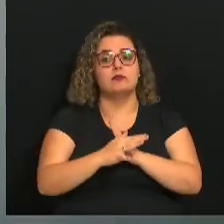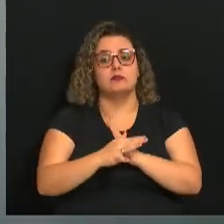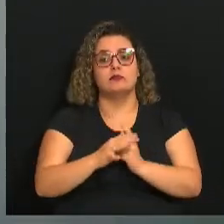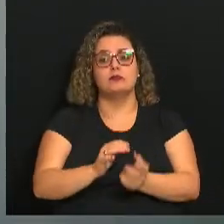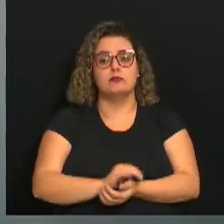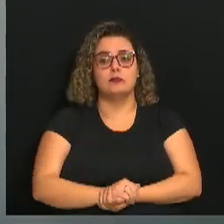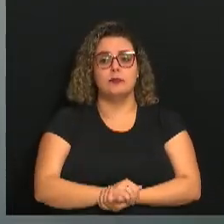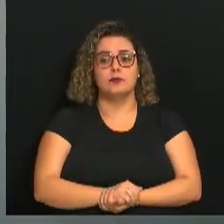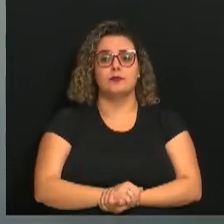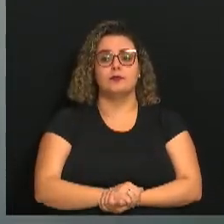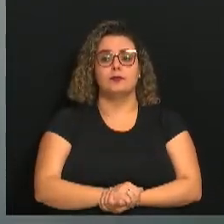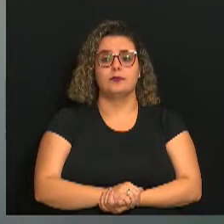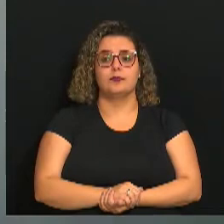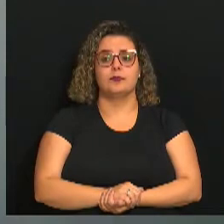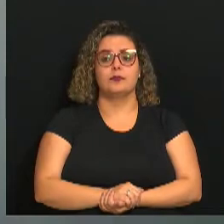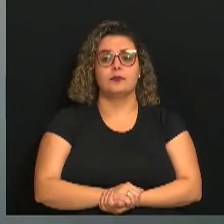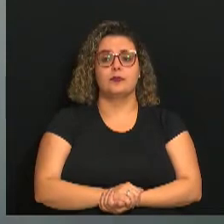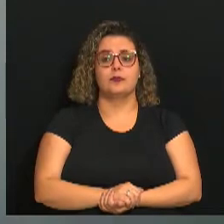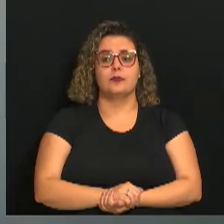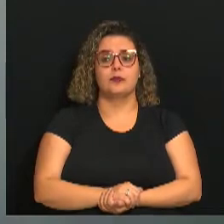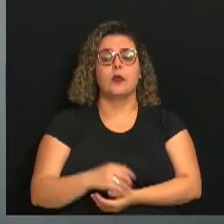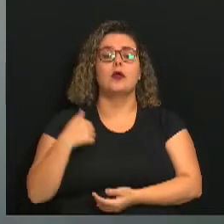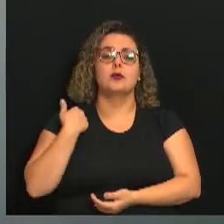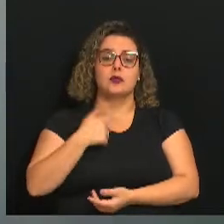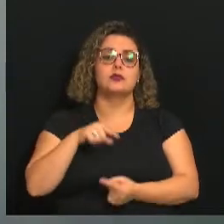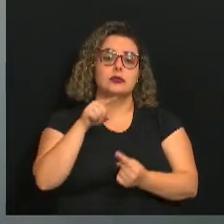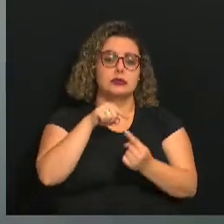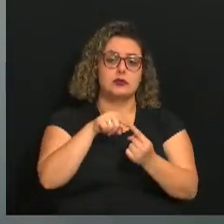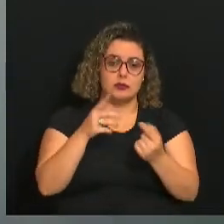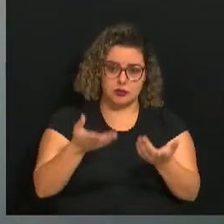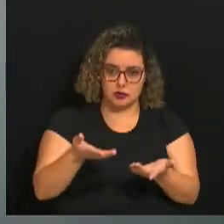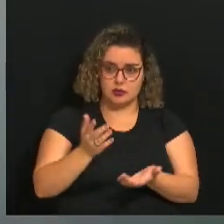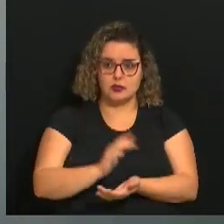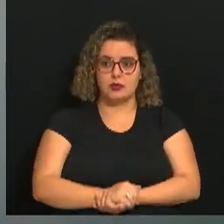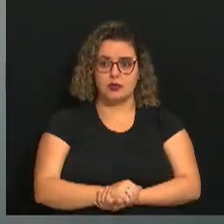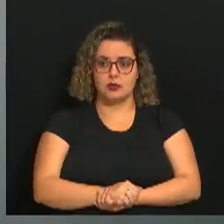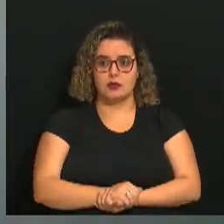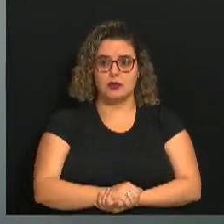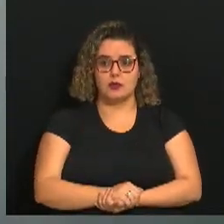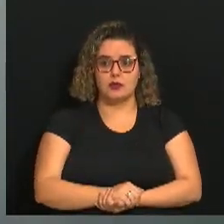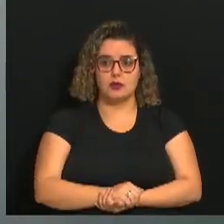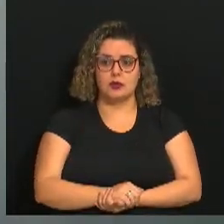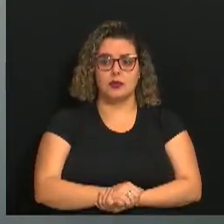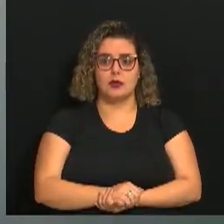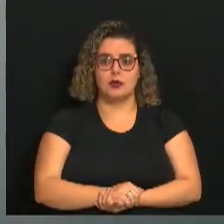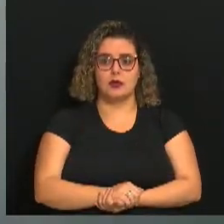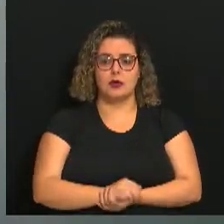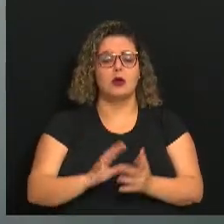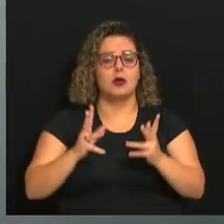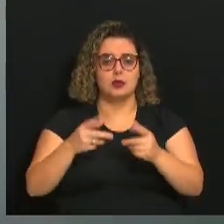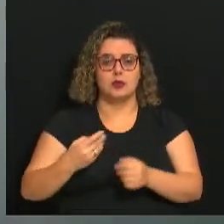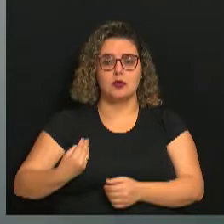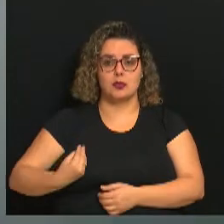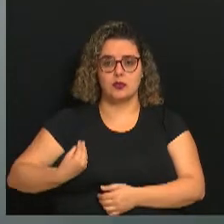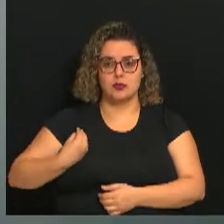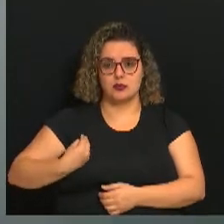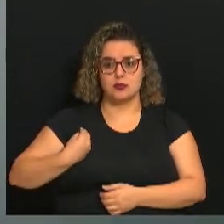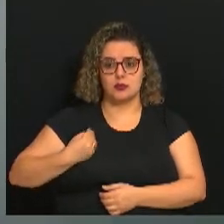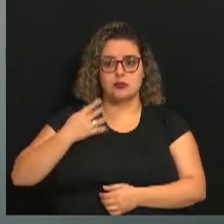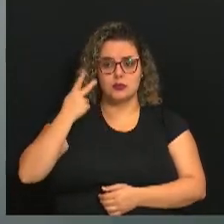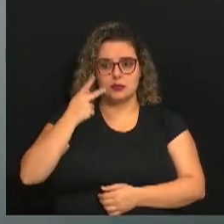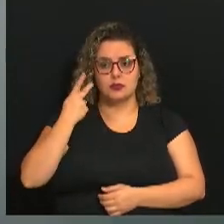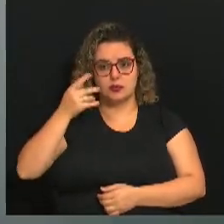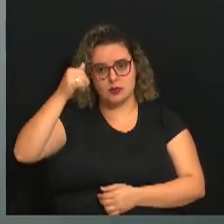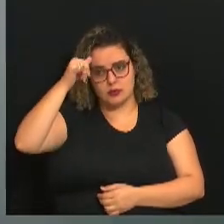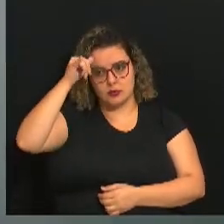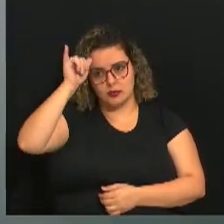sociedade. Então, a gente está aqui nesse intuito. Aos demais vereadores também presentes, do vereador Paulo Búfalo,